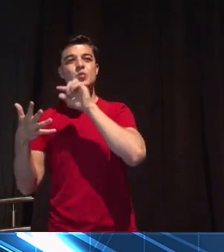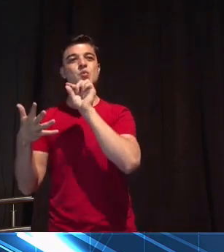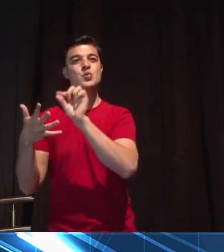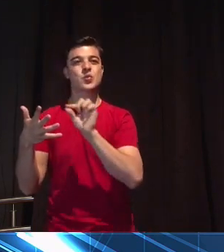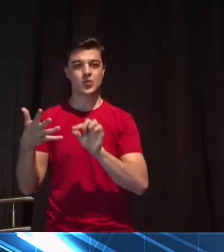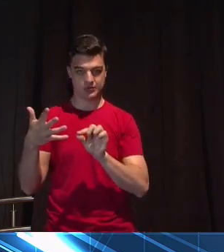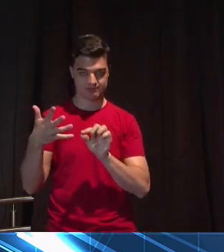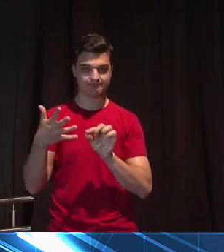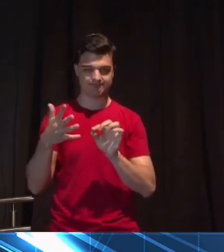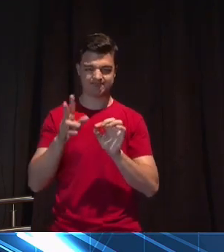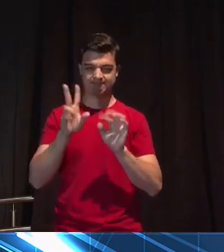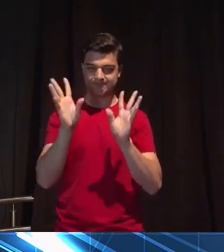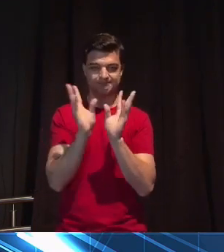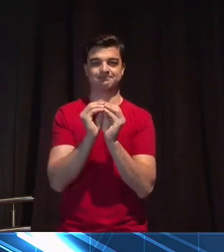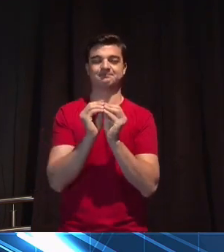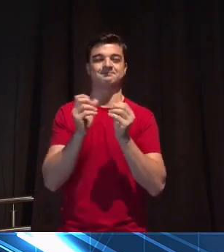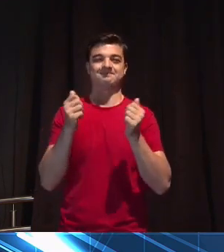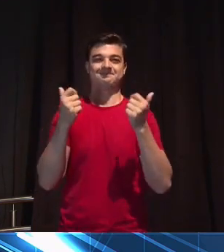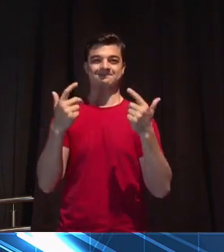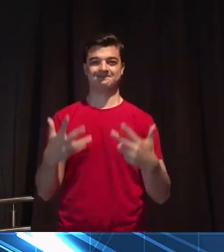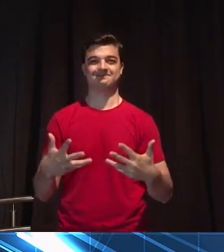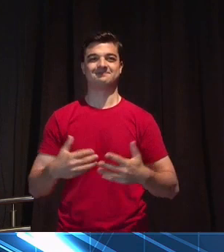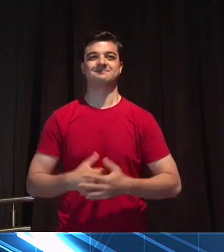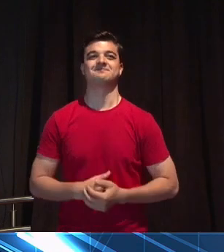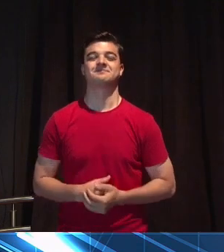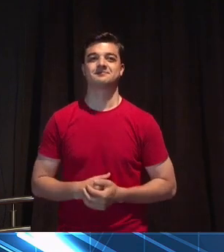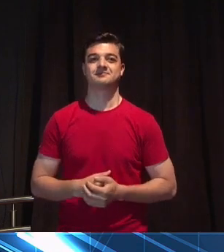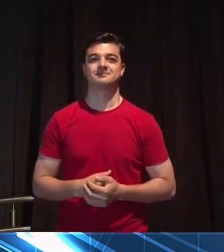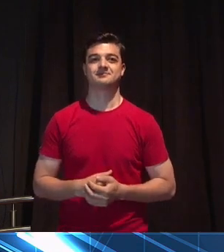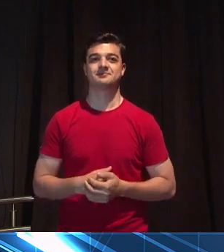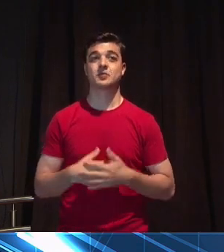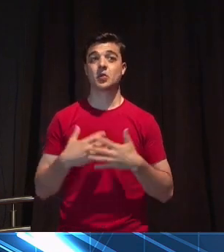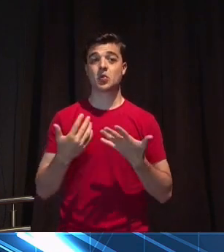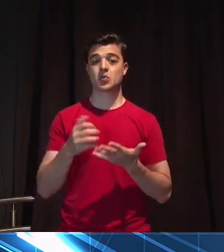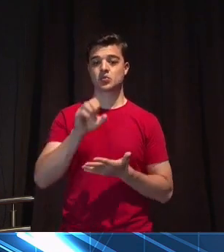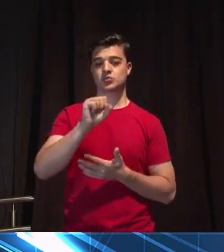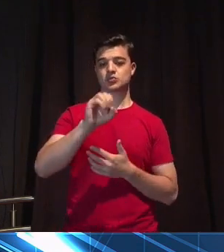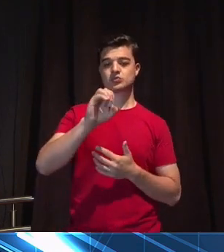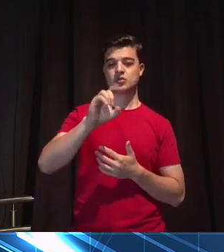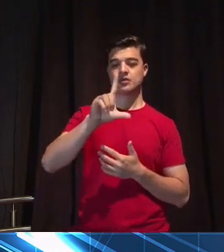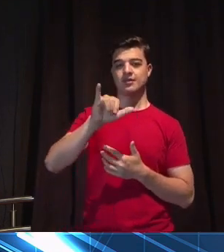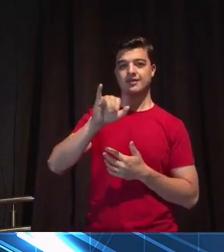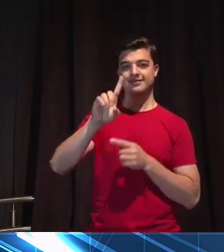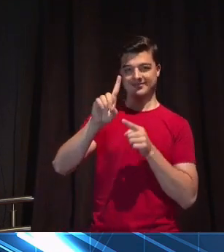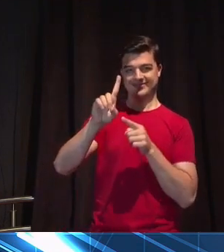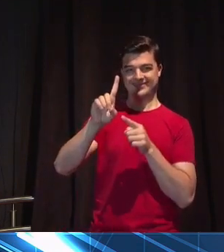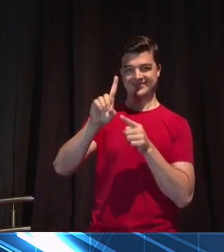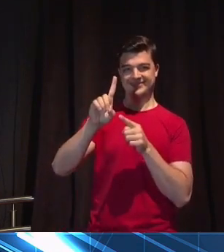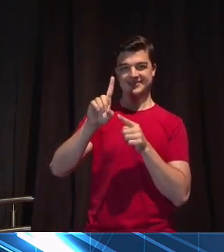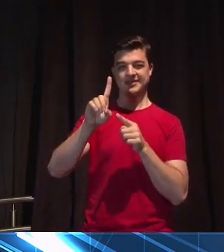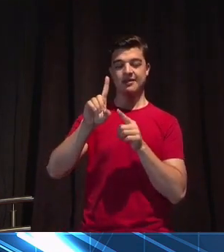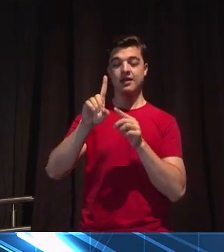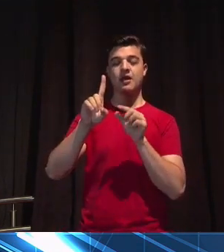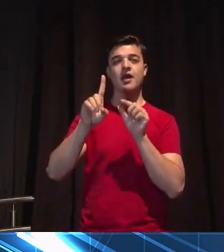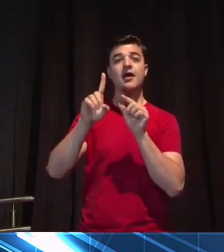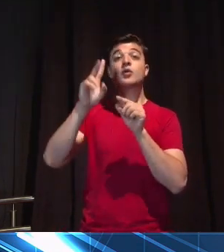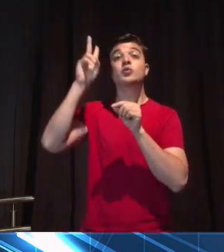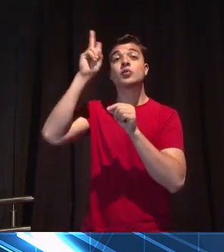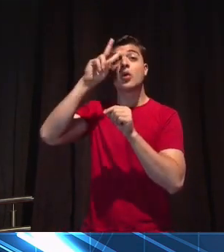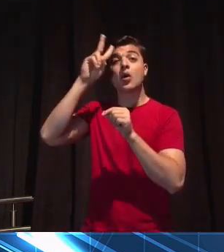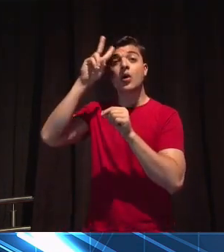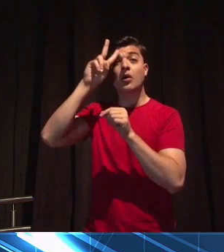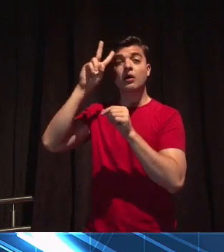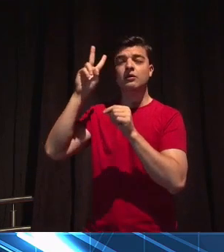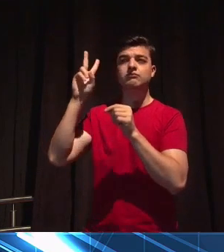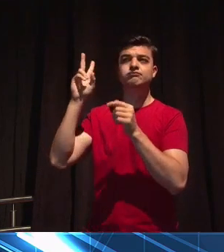eu posso simplificar mais ainda e falar Solid uma história eu quero contar uma história aqui pessoal então o